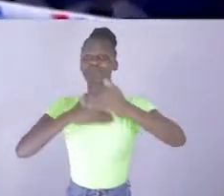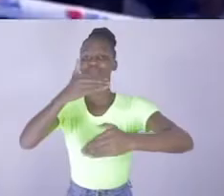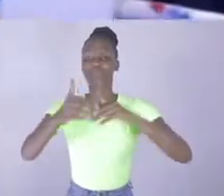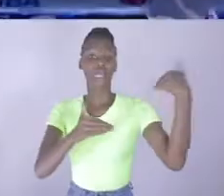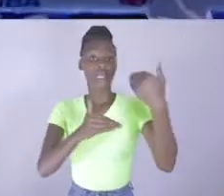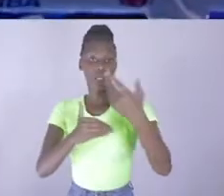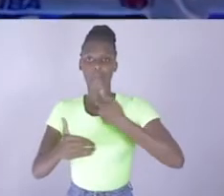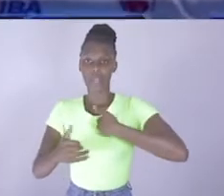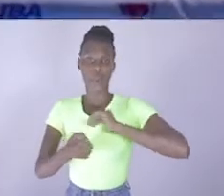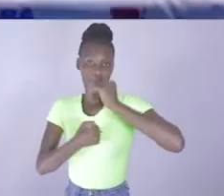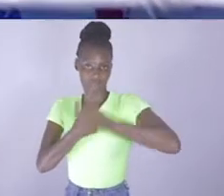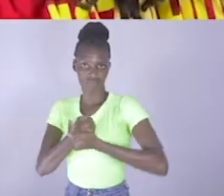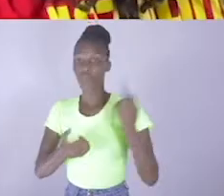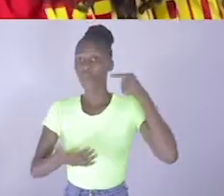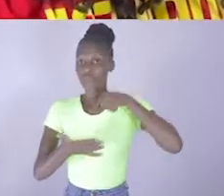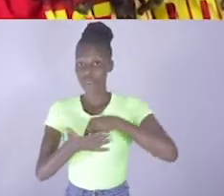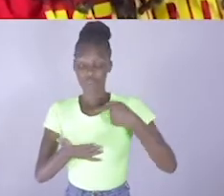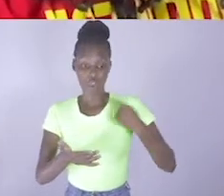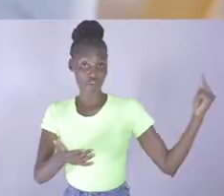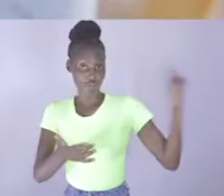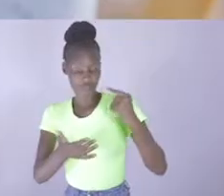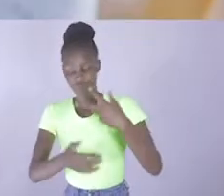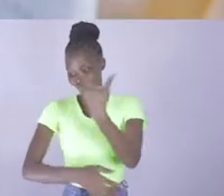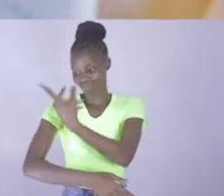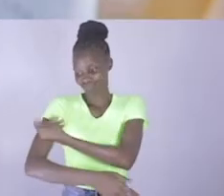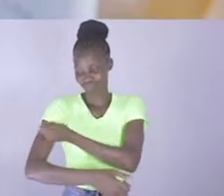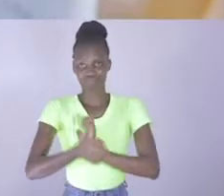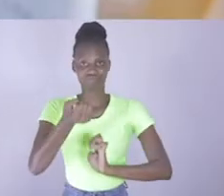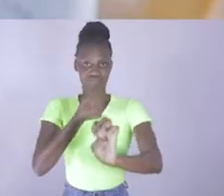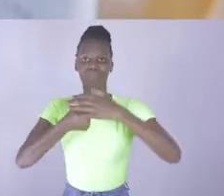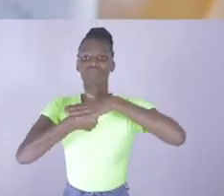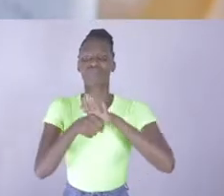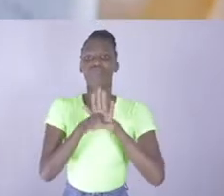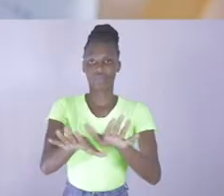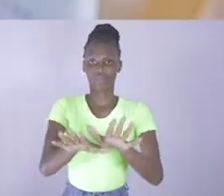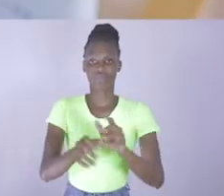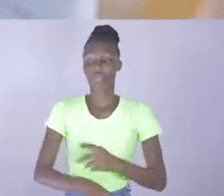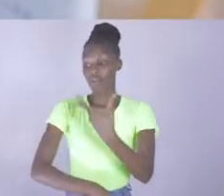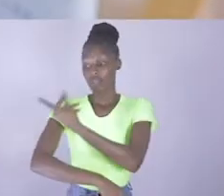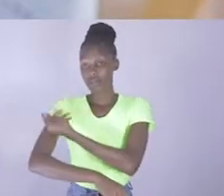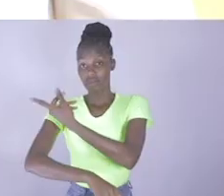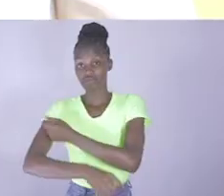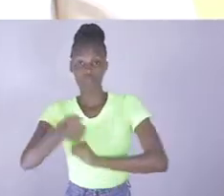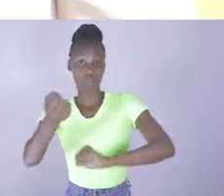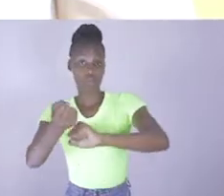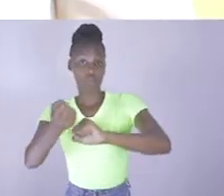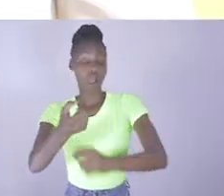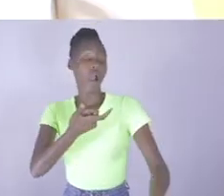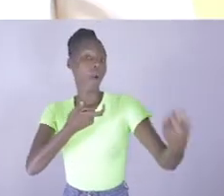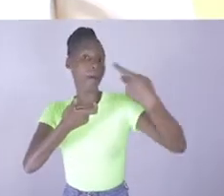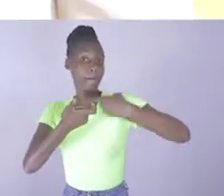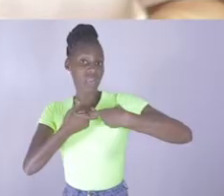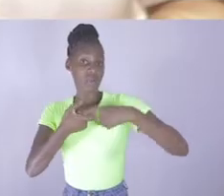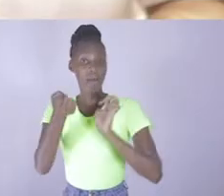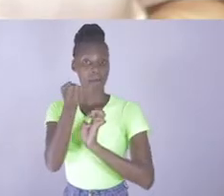vacinar. O segredo do meu sucesso é manter-me sempre protegida. Por isso, vim tomar a dose de reforço contra a Covid-19. As doses de